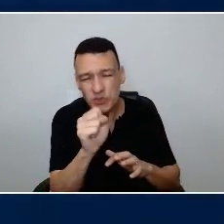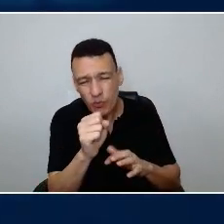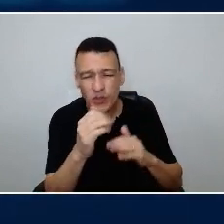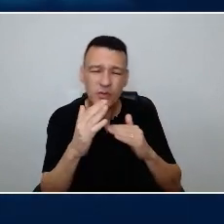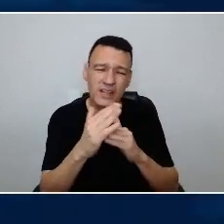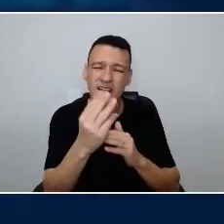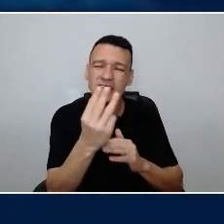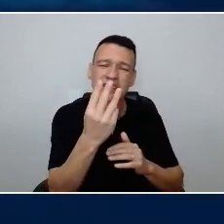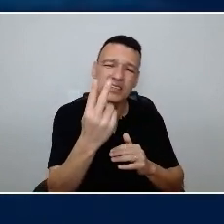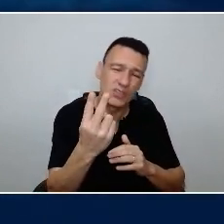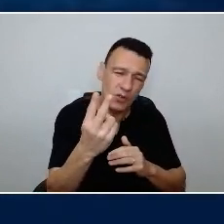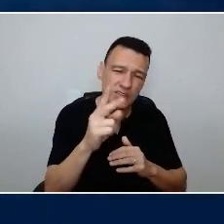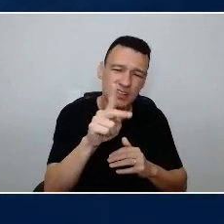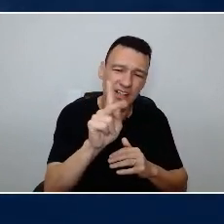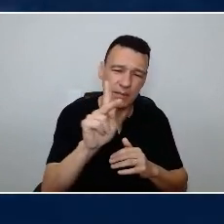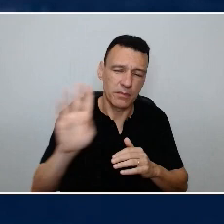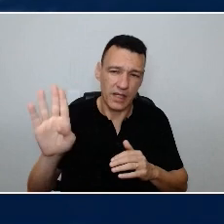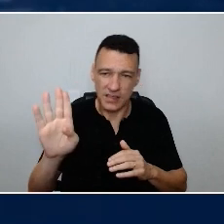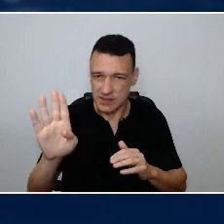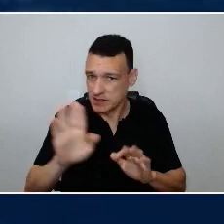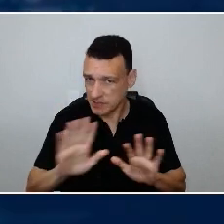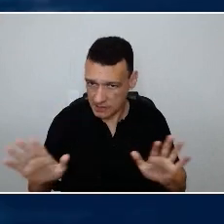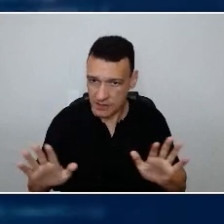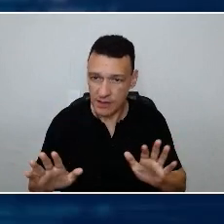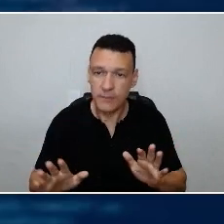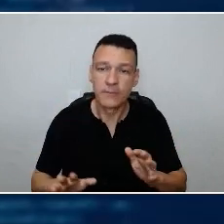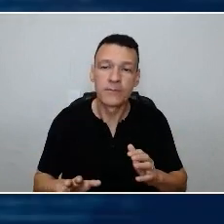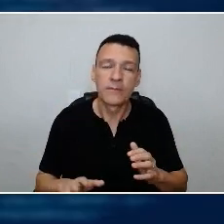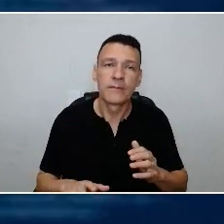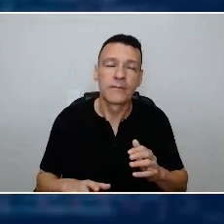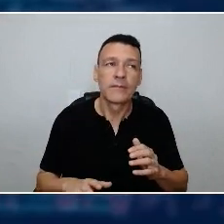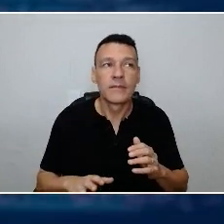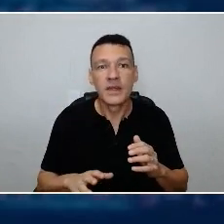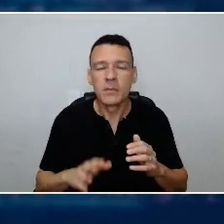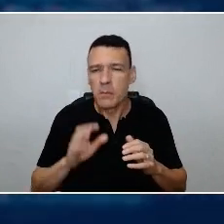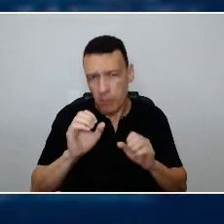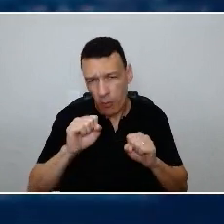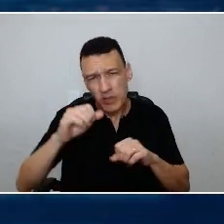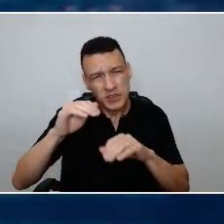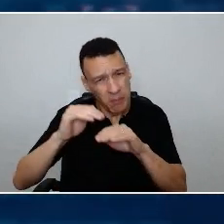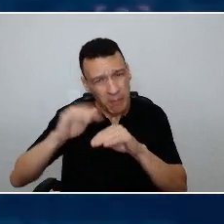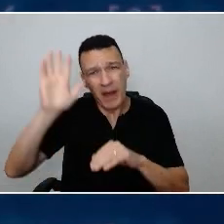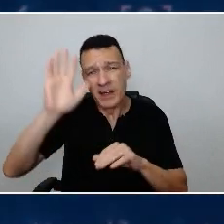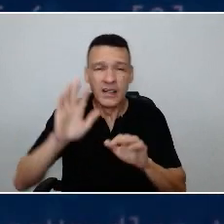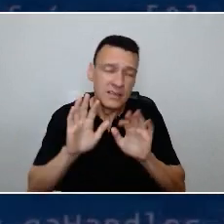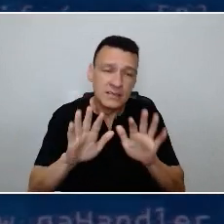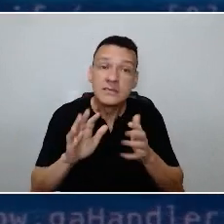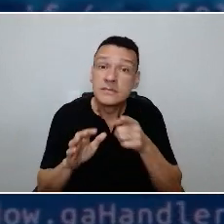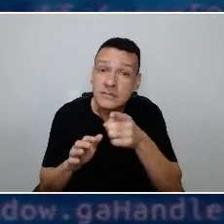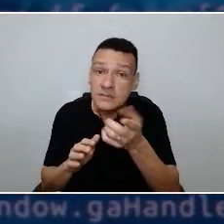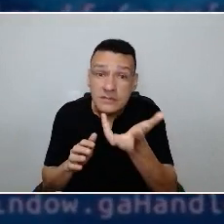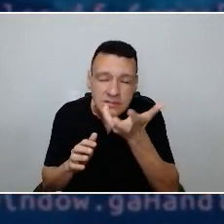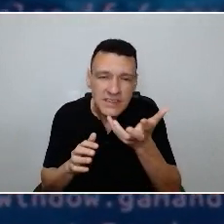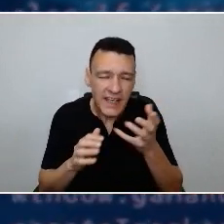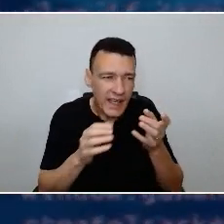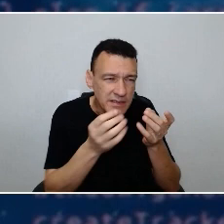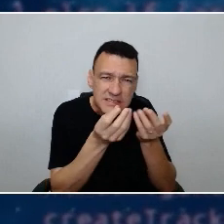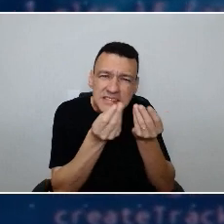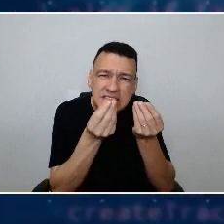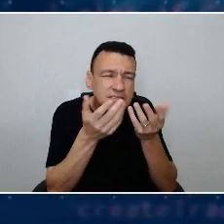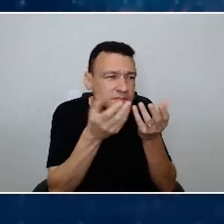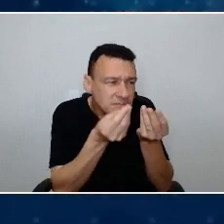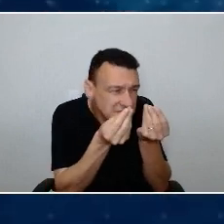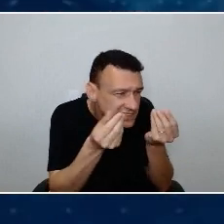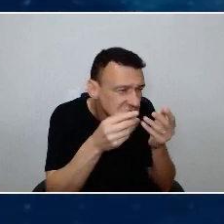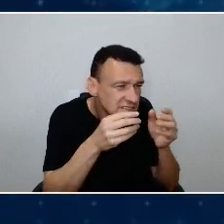absolutamente mas se você tá falando sobre o fino da performance o fino do de de modelagem não relacional com